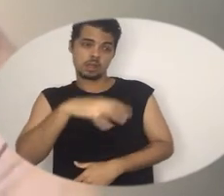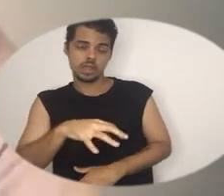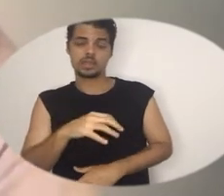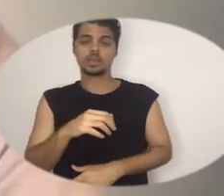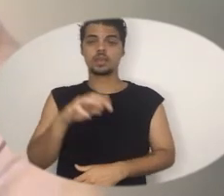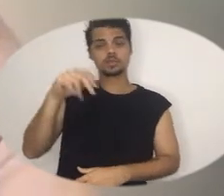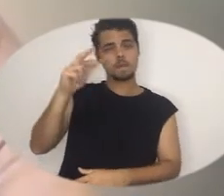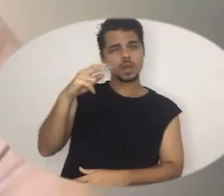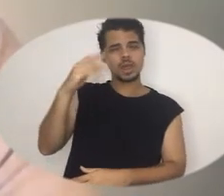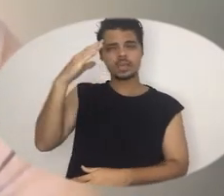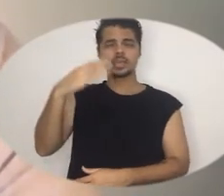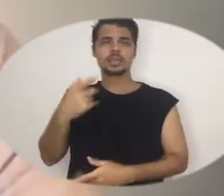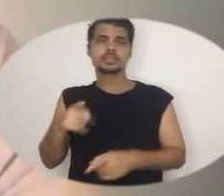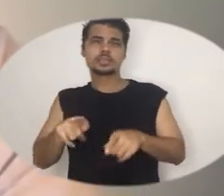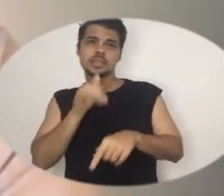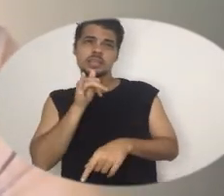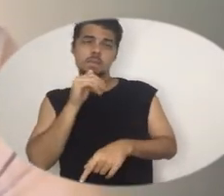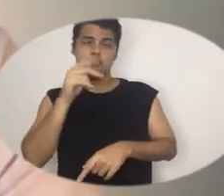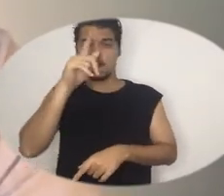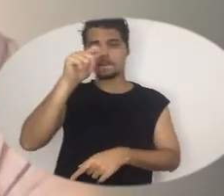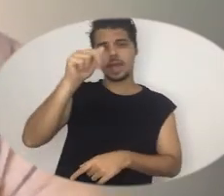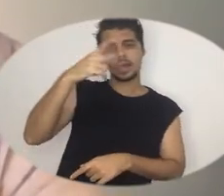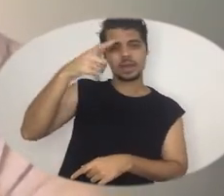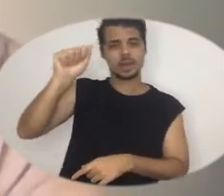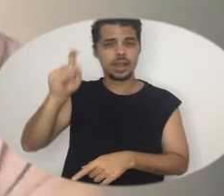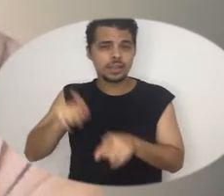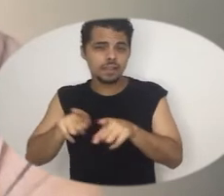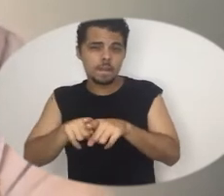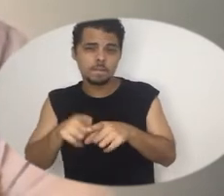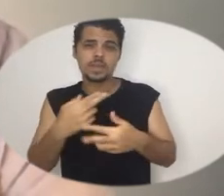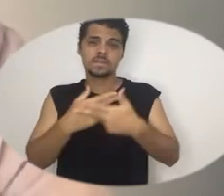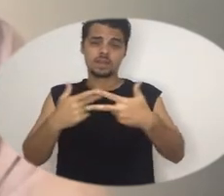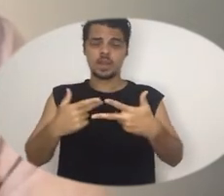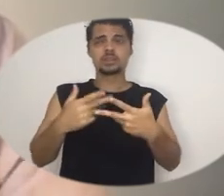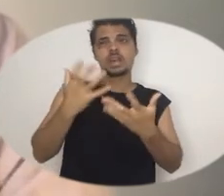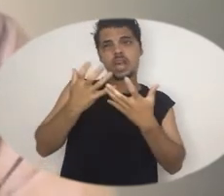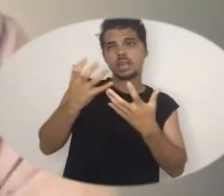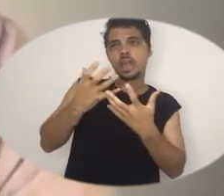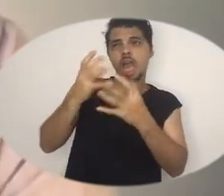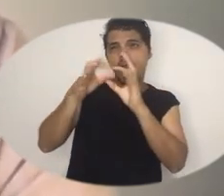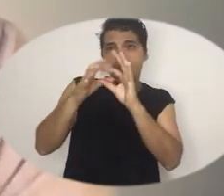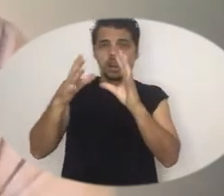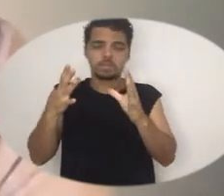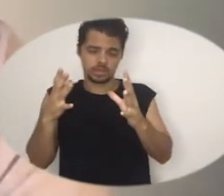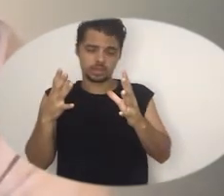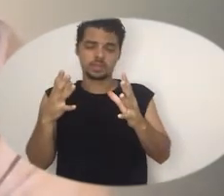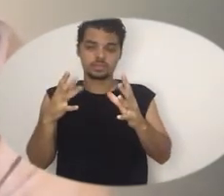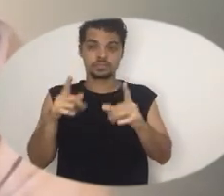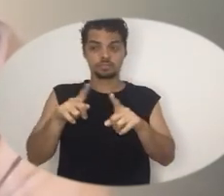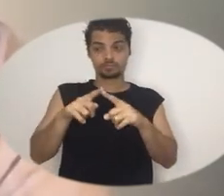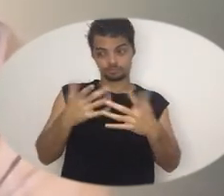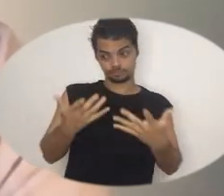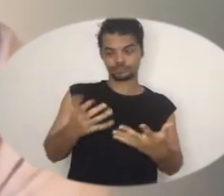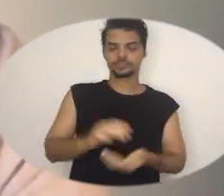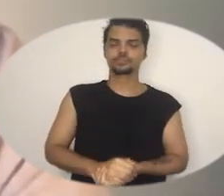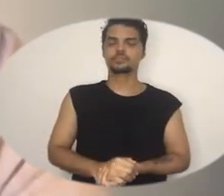ou paraenses mas como esses não conseguiam fazer isso com recursos próprios foi necessário a ajuda externa